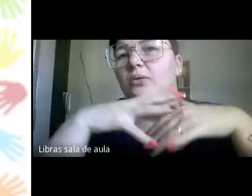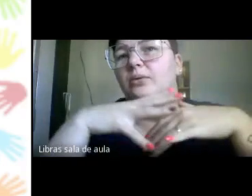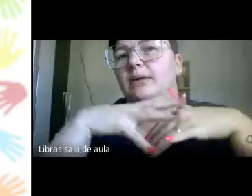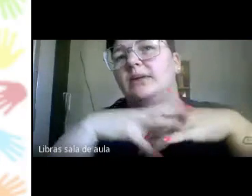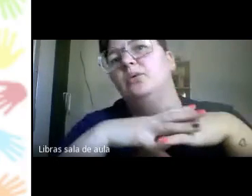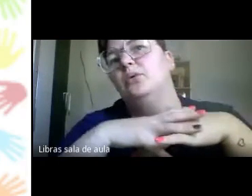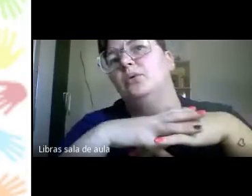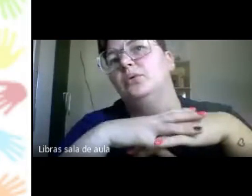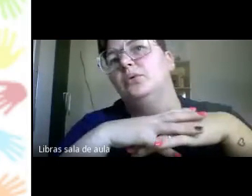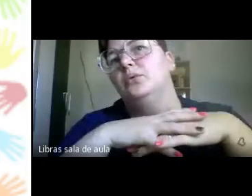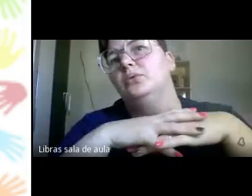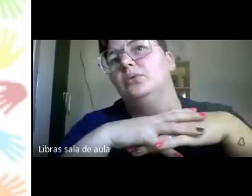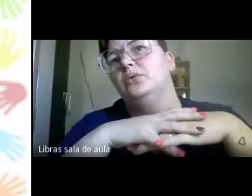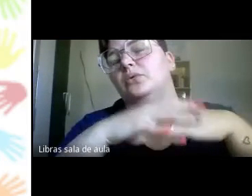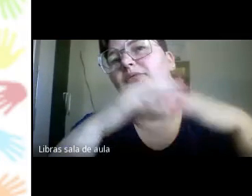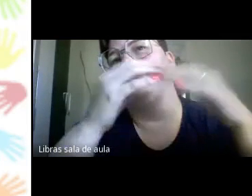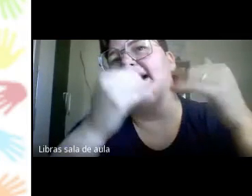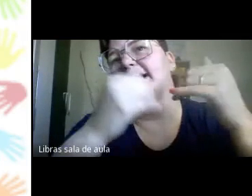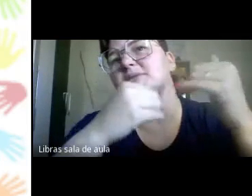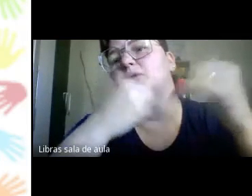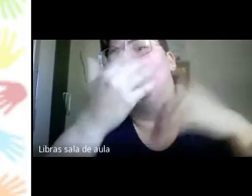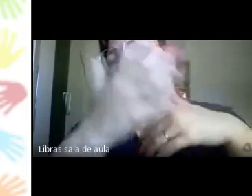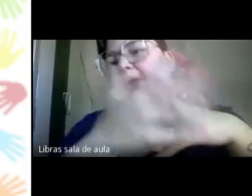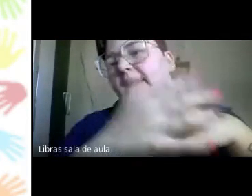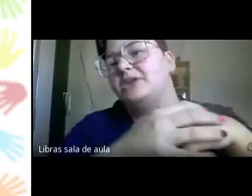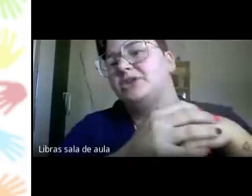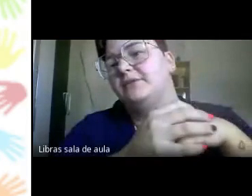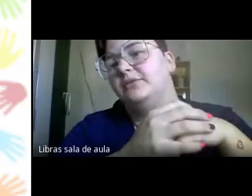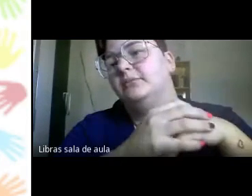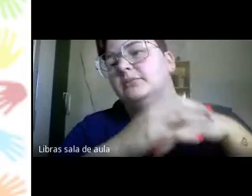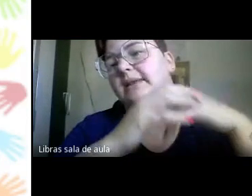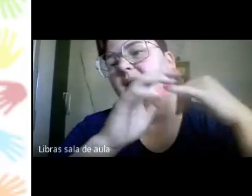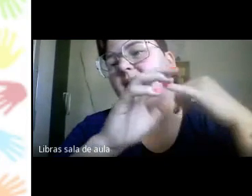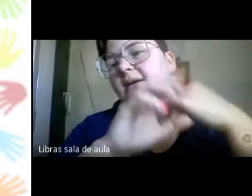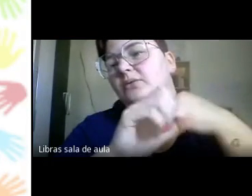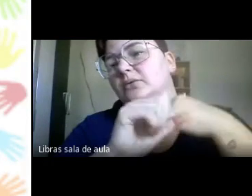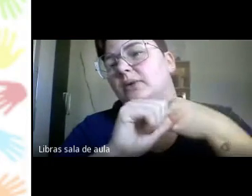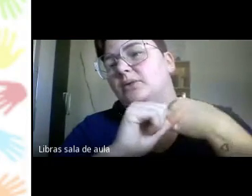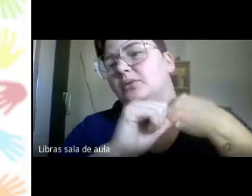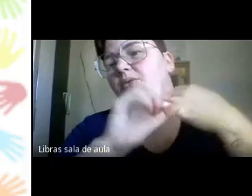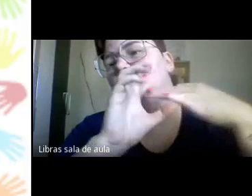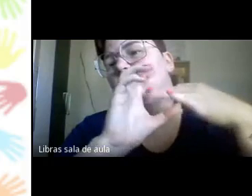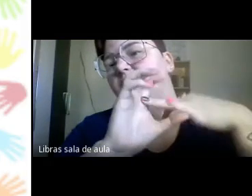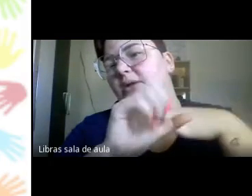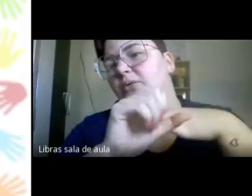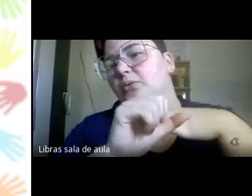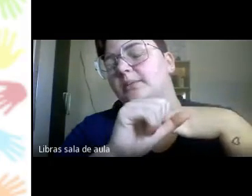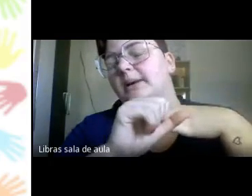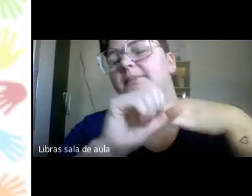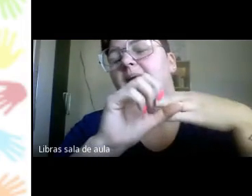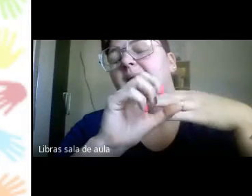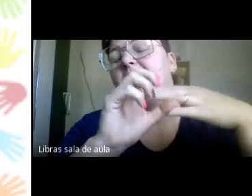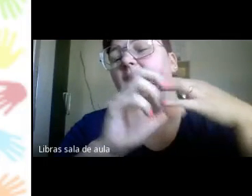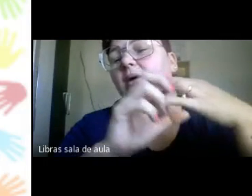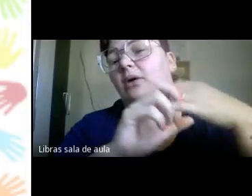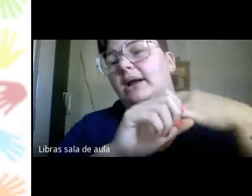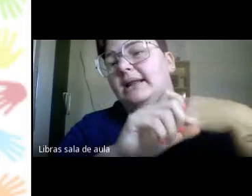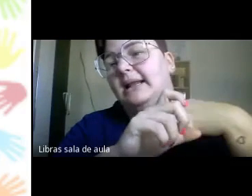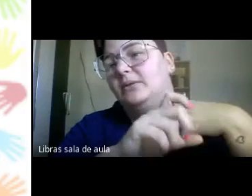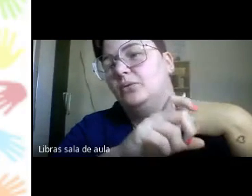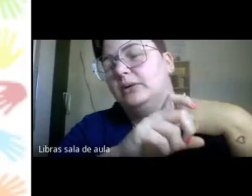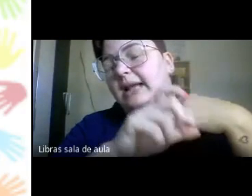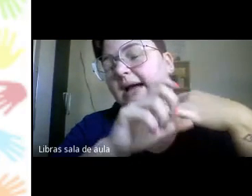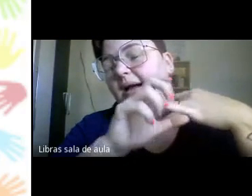é algo que tu faz o colaborativo, né, tanto do aluno quanto da turma, e